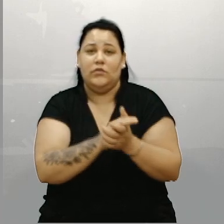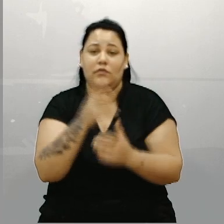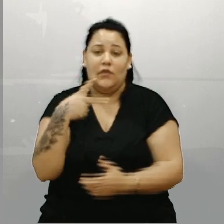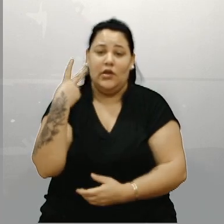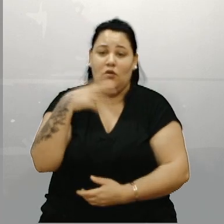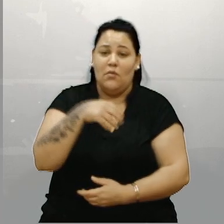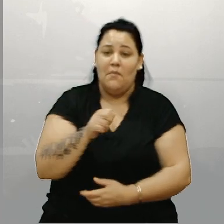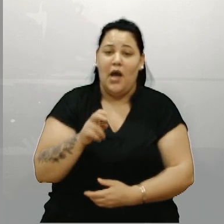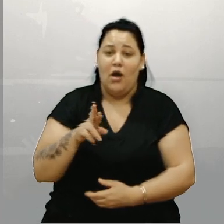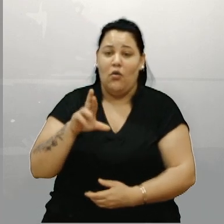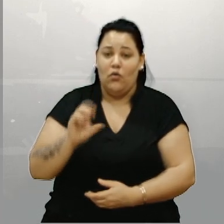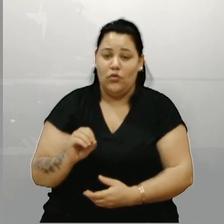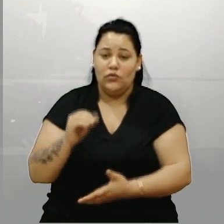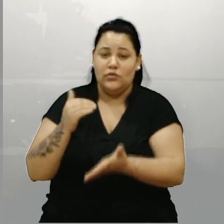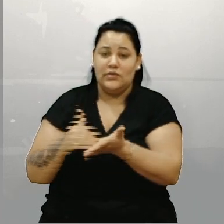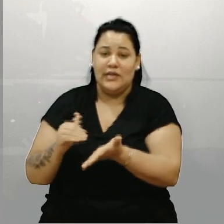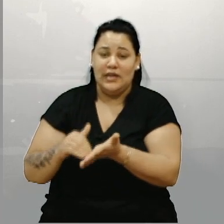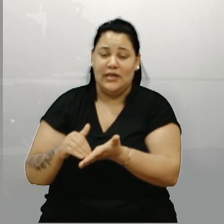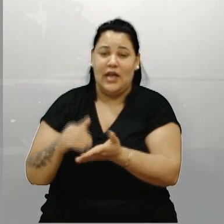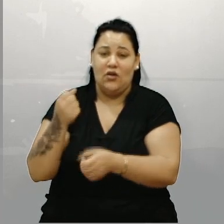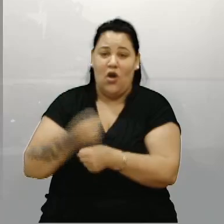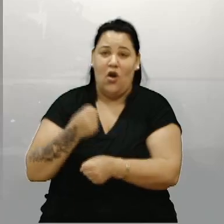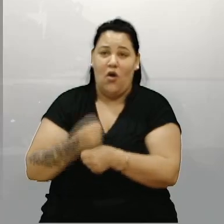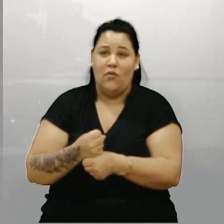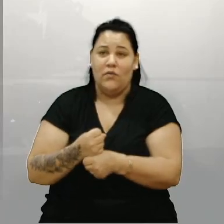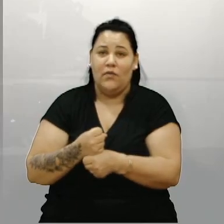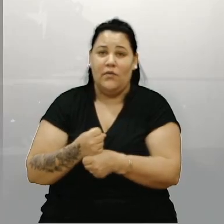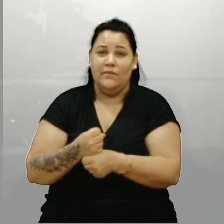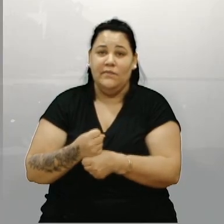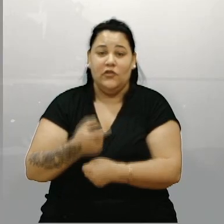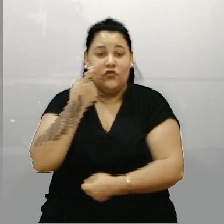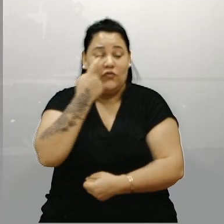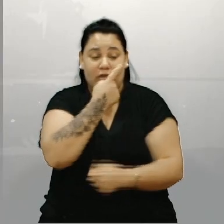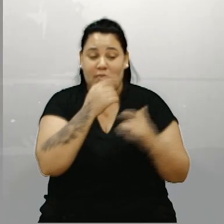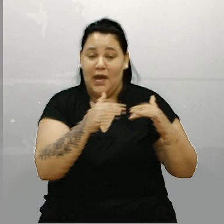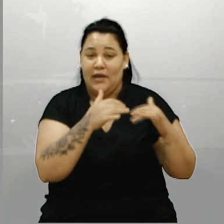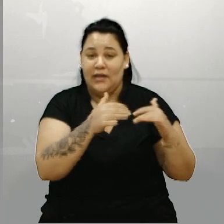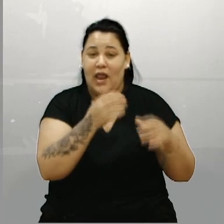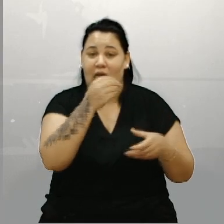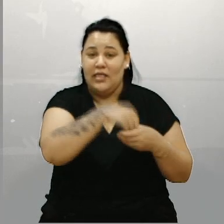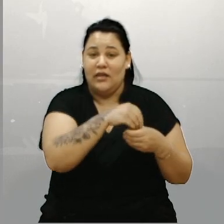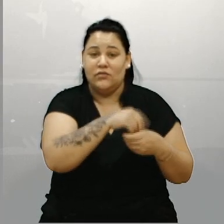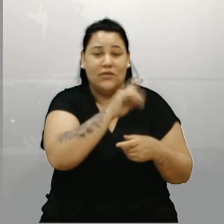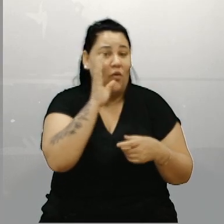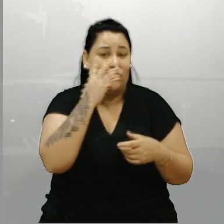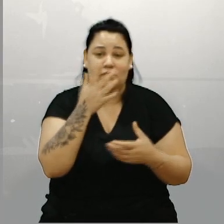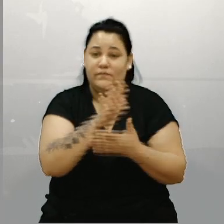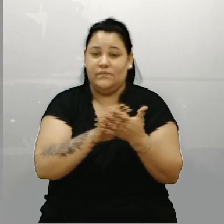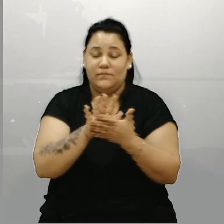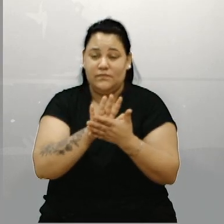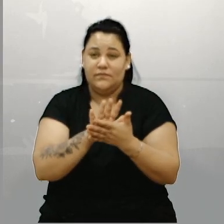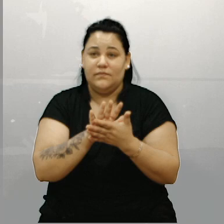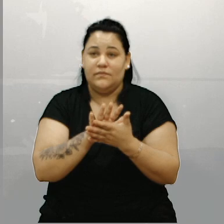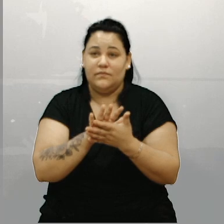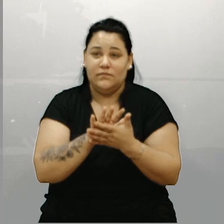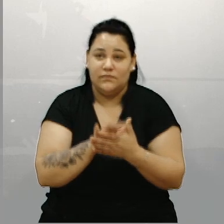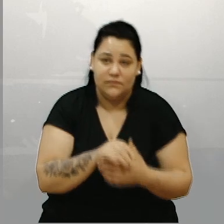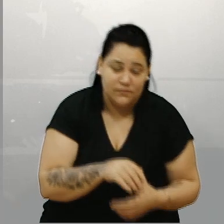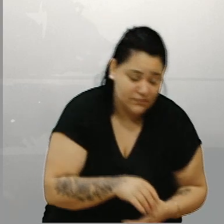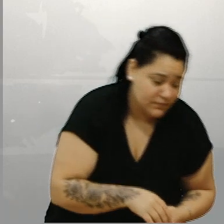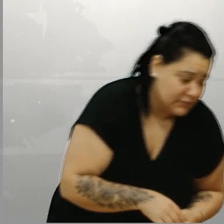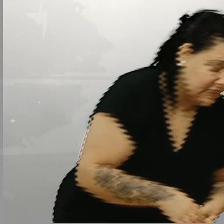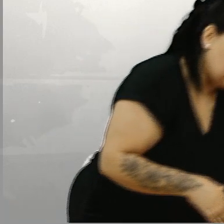Pereira, secretário de obras Mauro Pereira, a gente via ele dentro das máquinas lá dentro. Essas coisas não aconteciam isso. Essas coisas